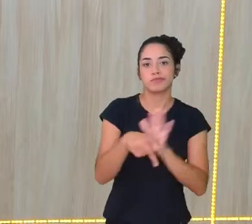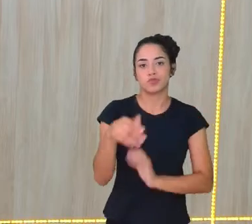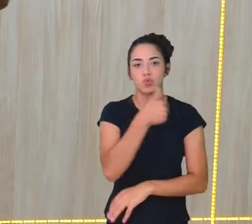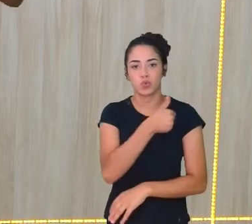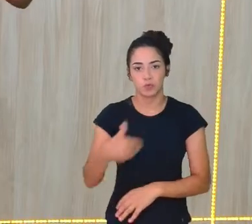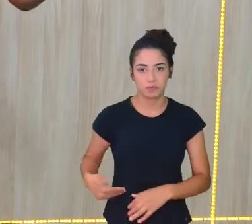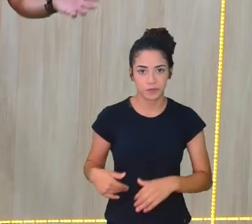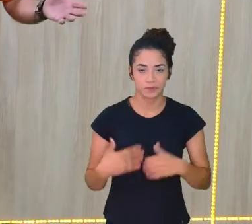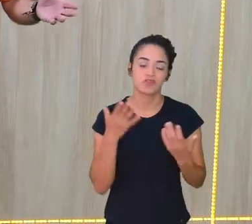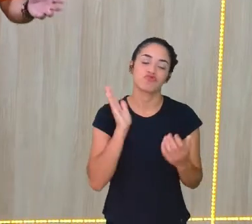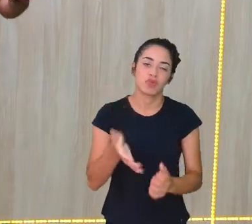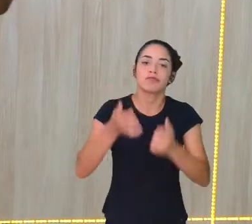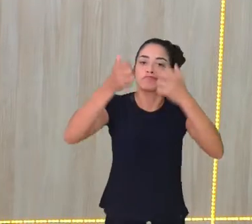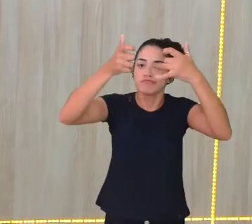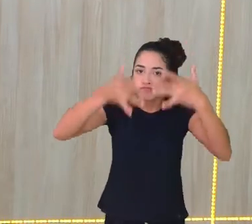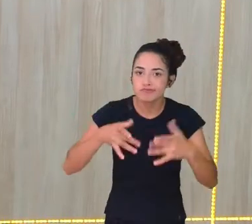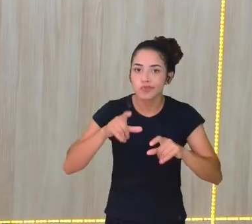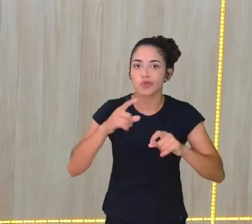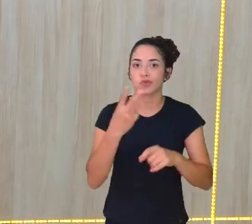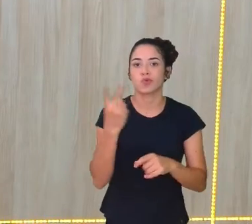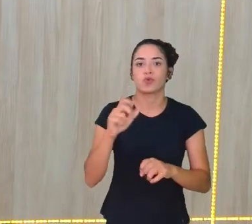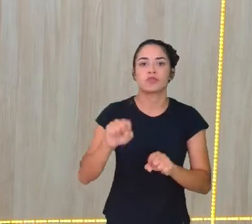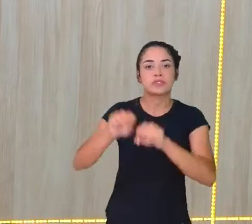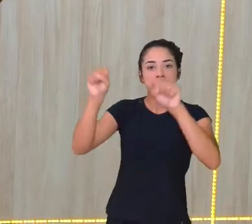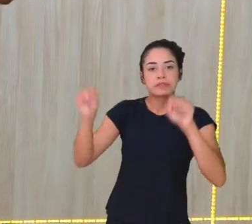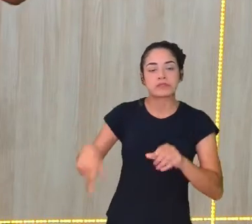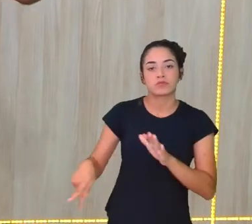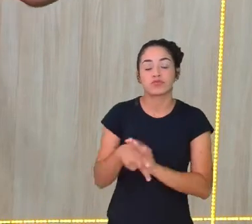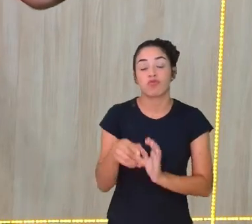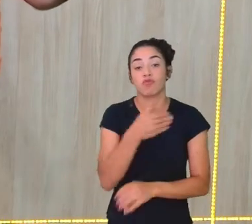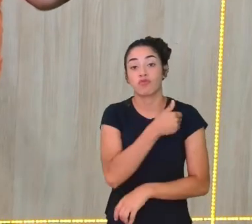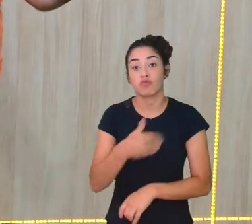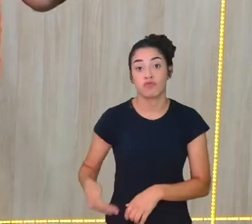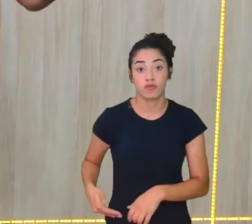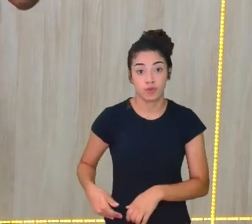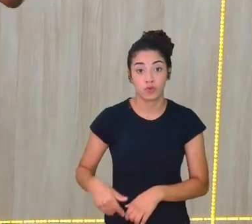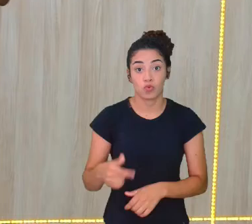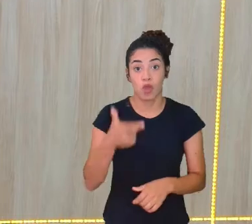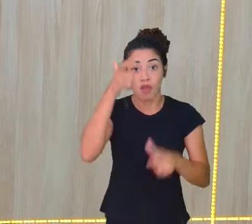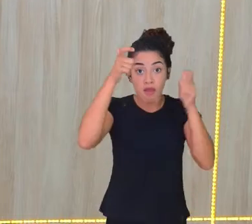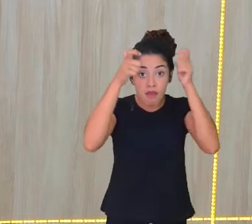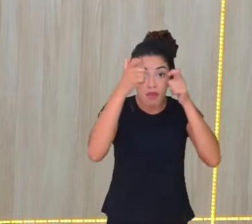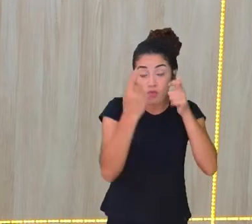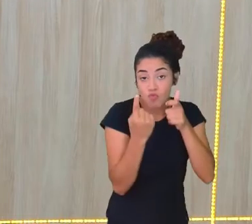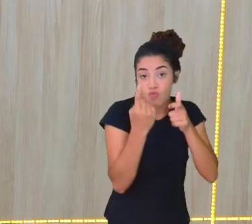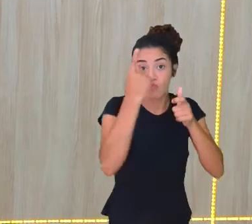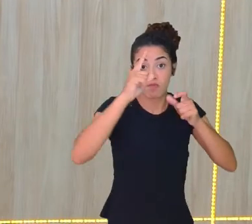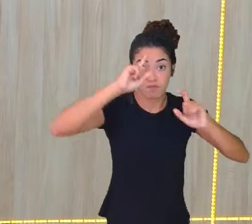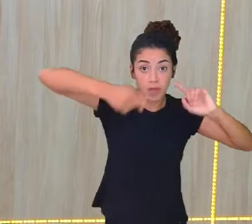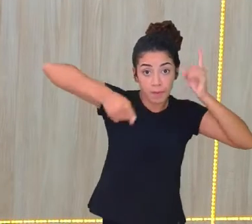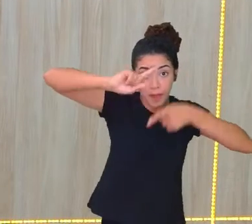falamos aí, não é, professora Vanessa, em dois sistemas de governo. A monarquia e uma